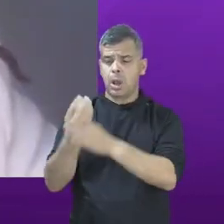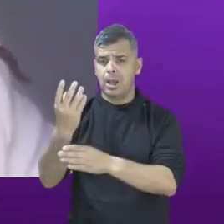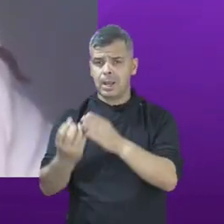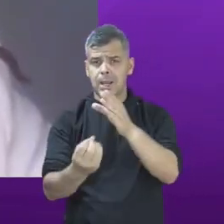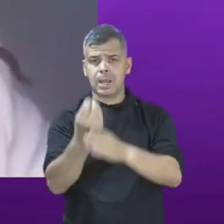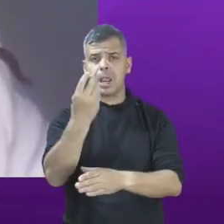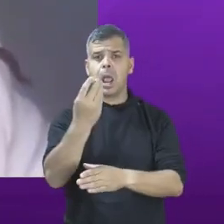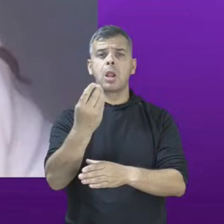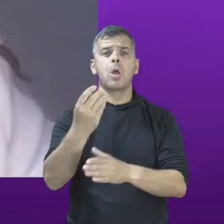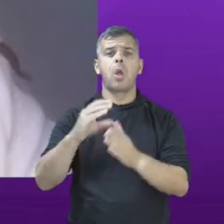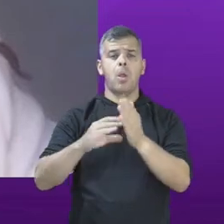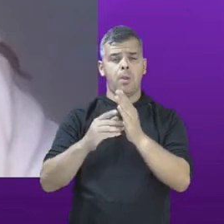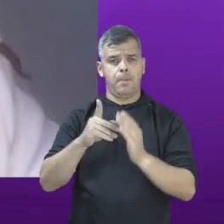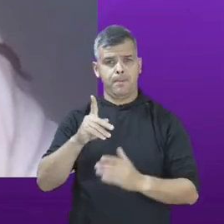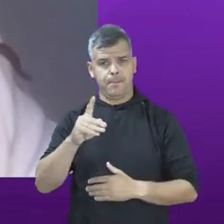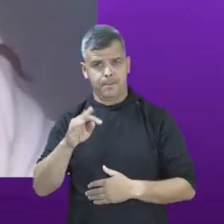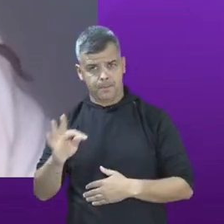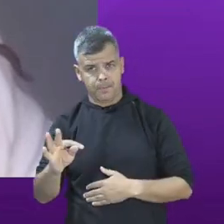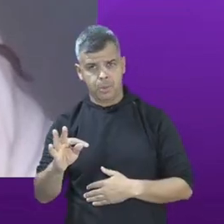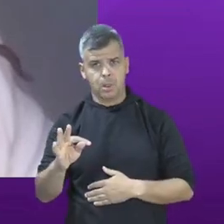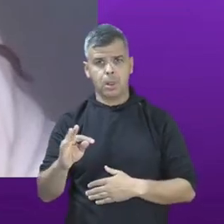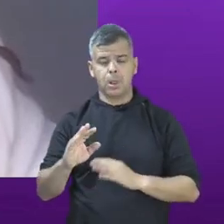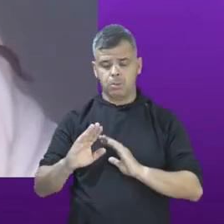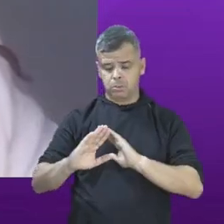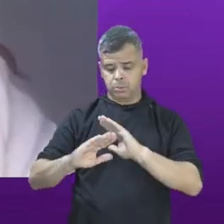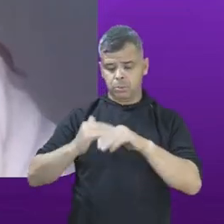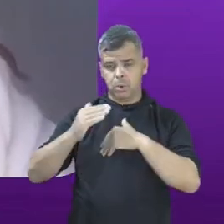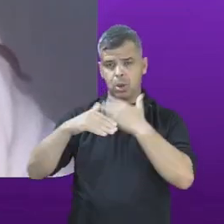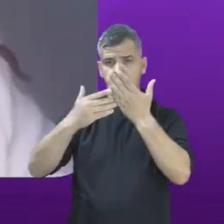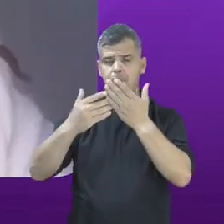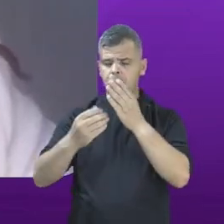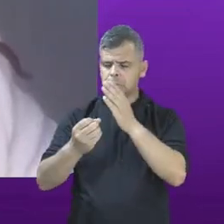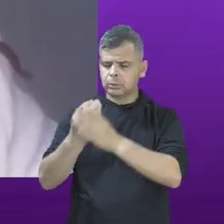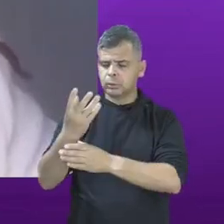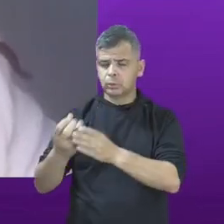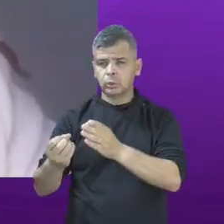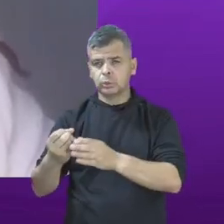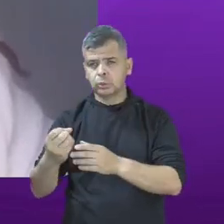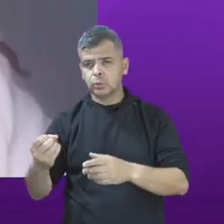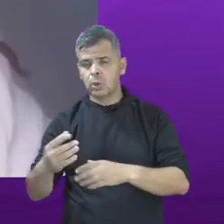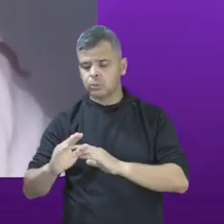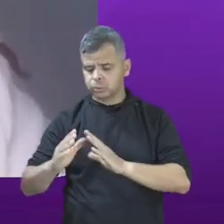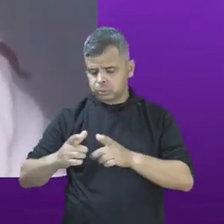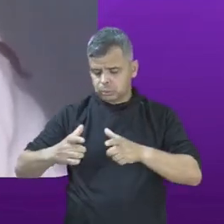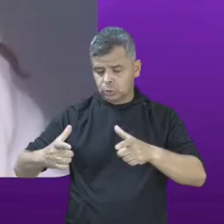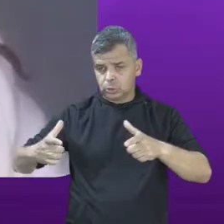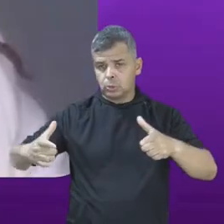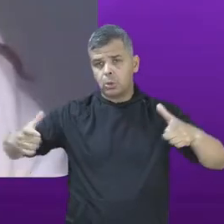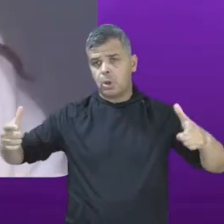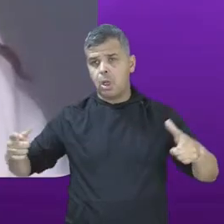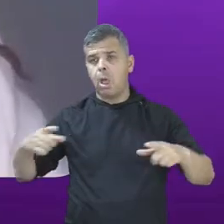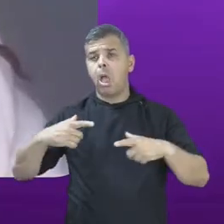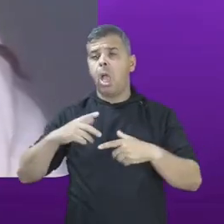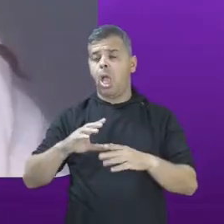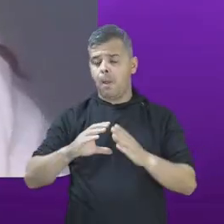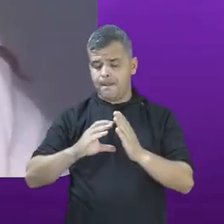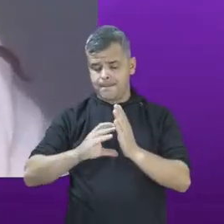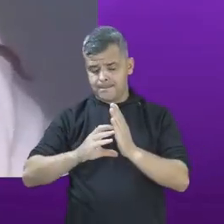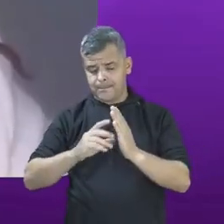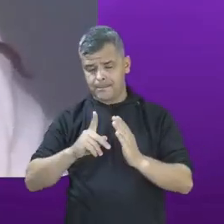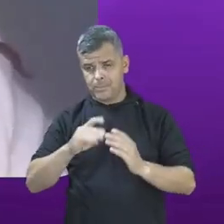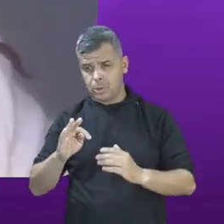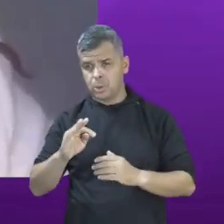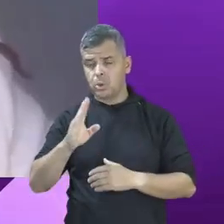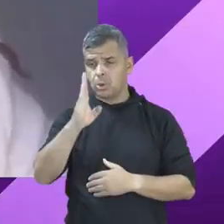Partido dos Trabalhadores, que na medida que vai se atualizando, crescendo, expandindo, é o maior partido do